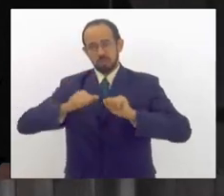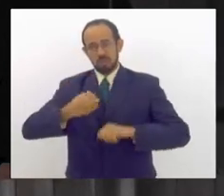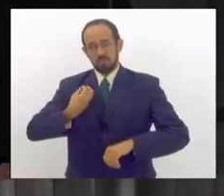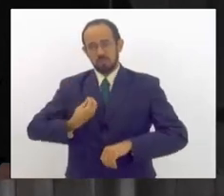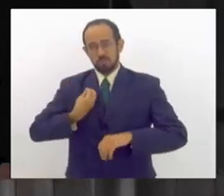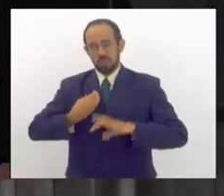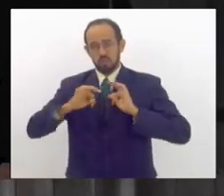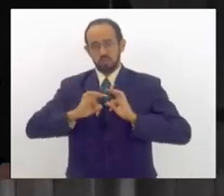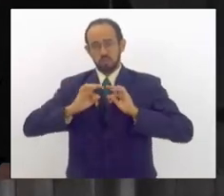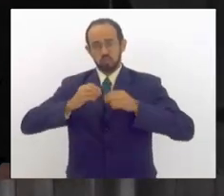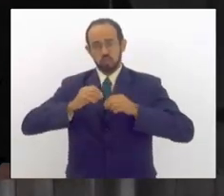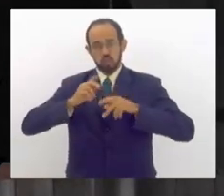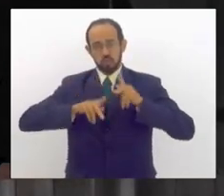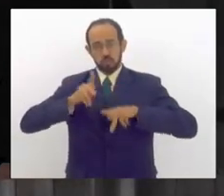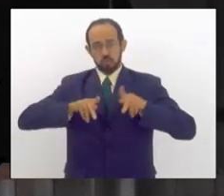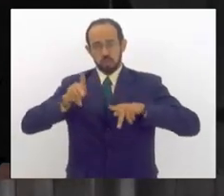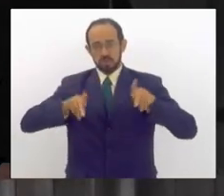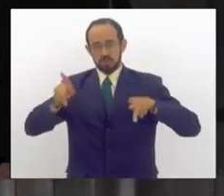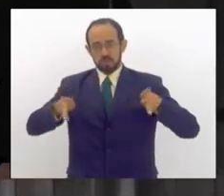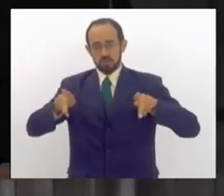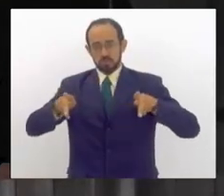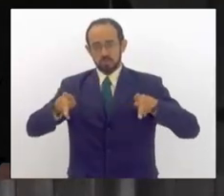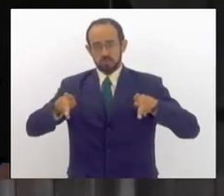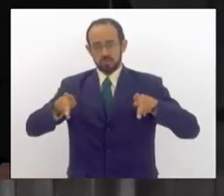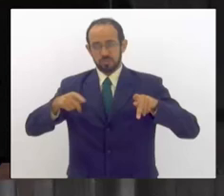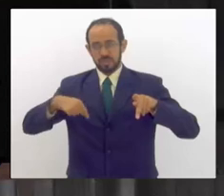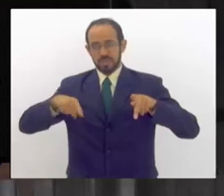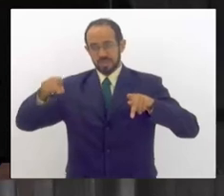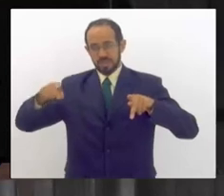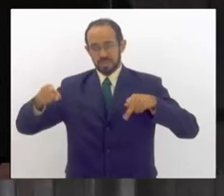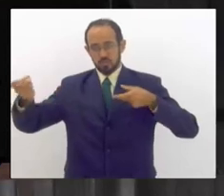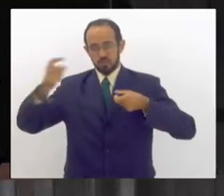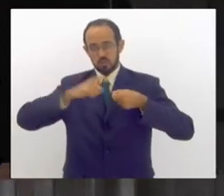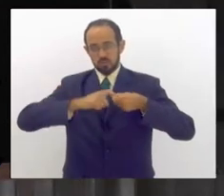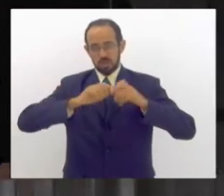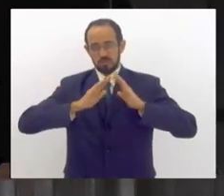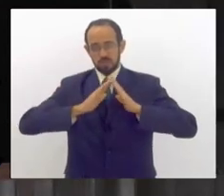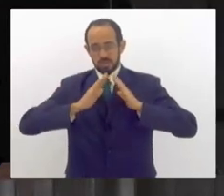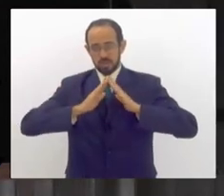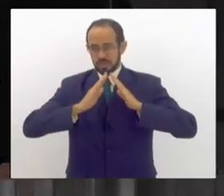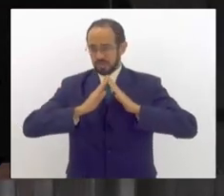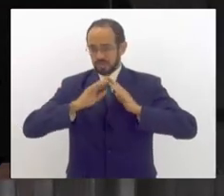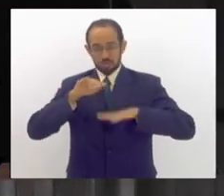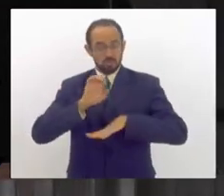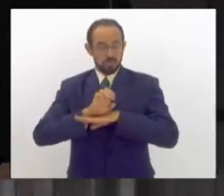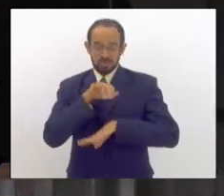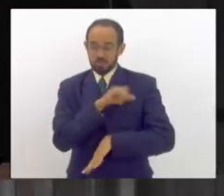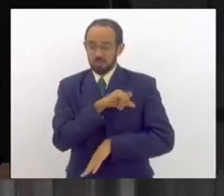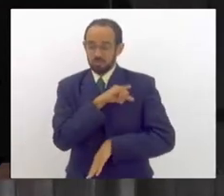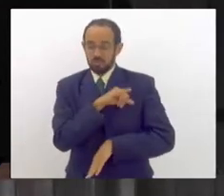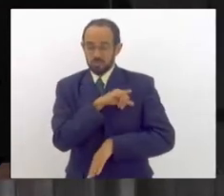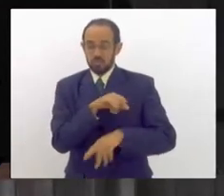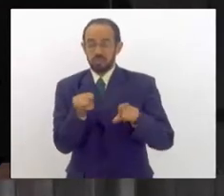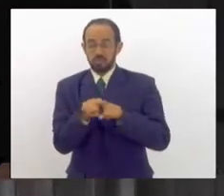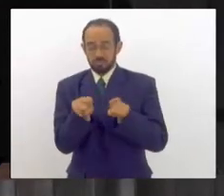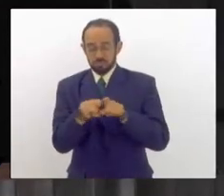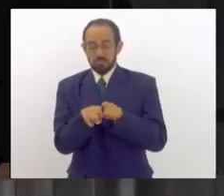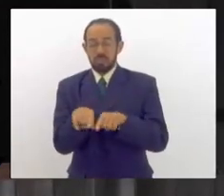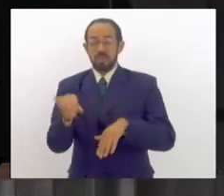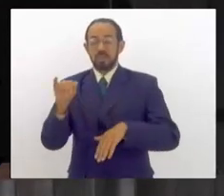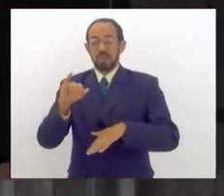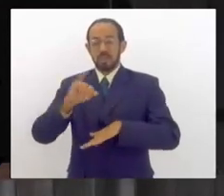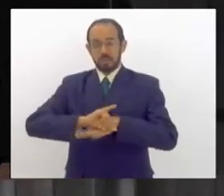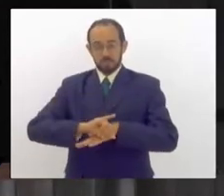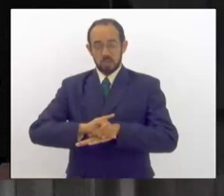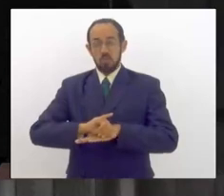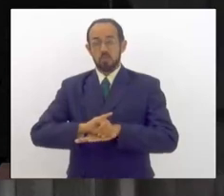todo cidadão. O ir e vir dos cidadãos do estado do Rio de Janeiro e da cidade do Rio de Janeiro,